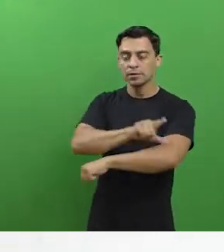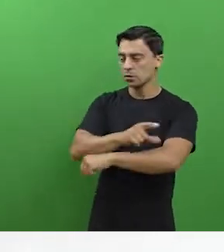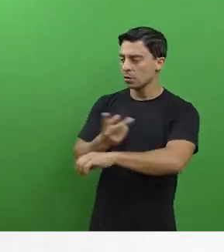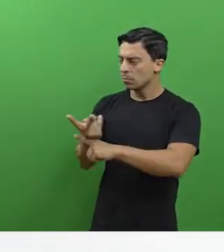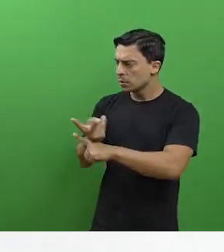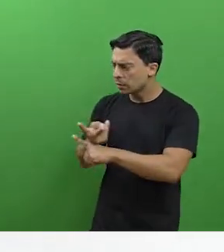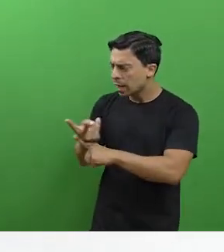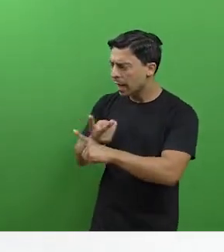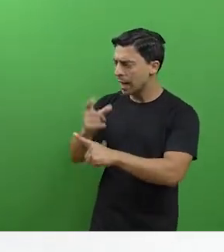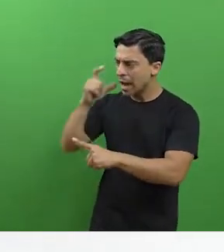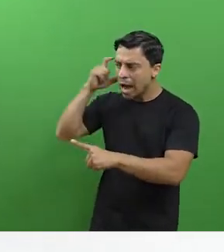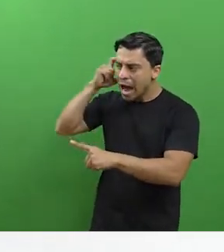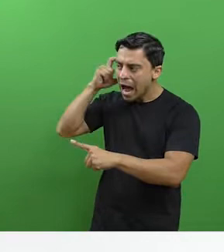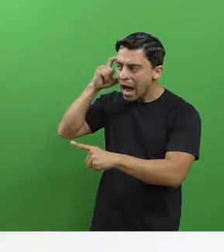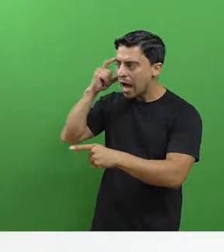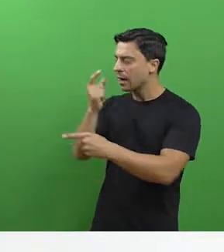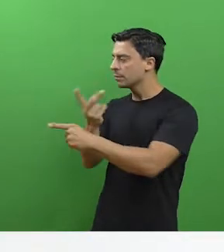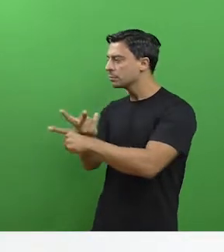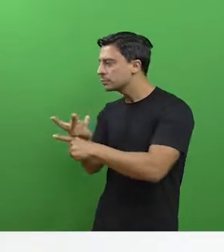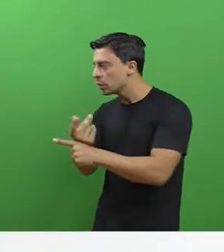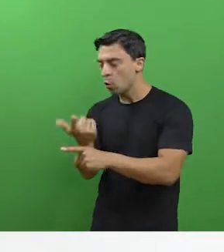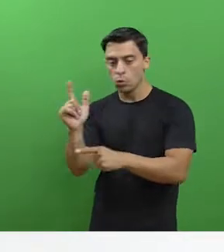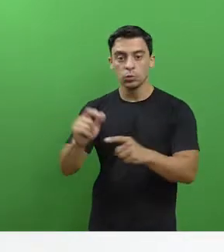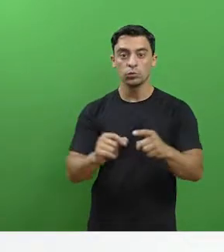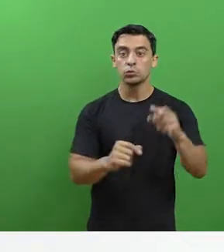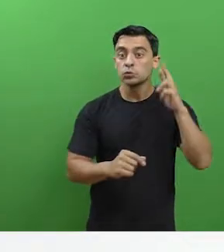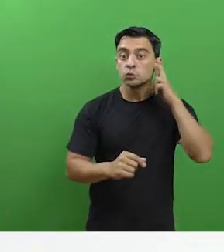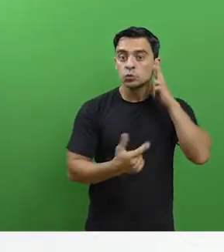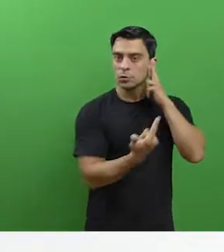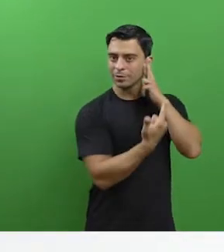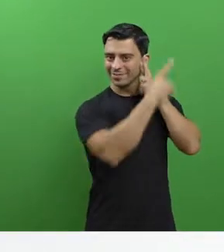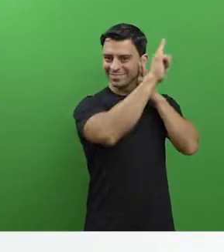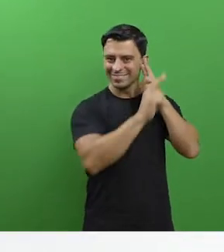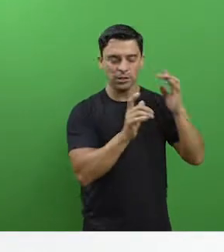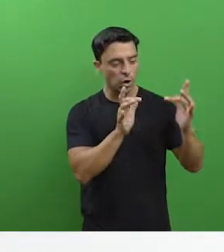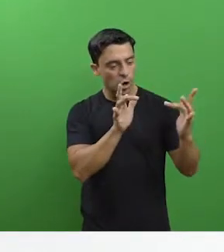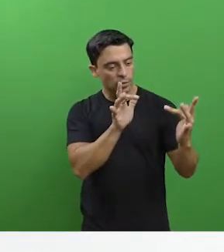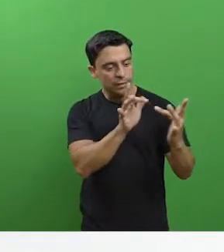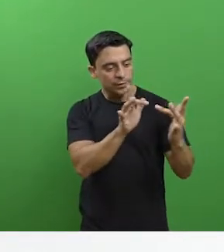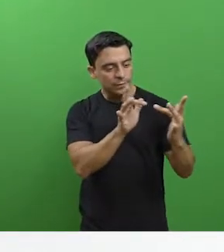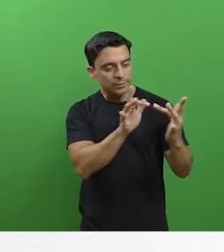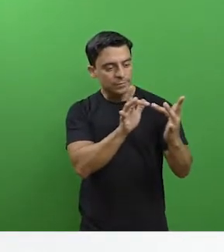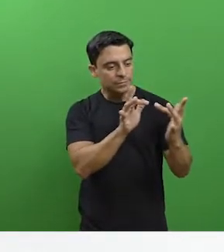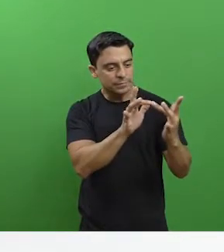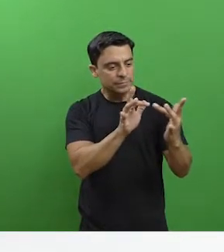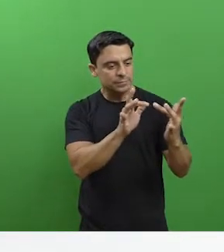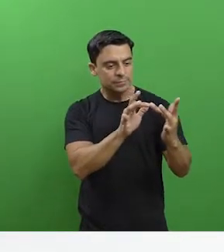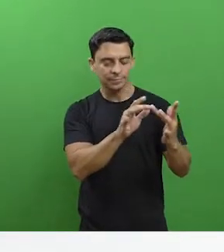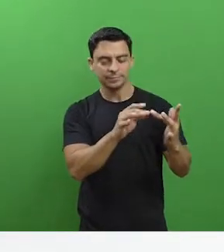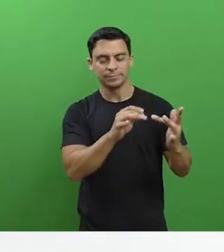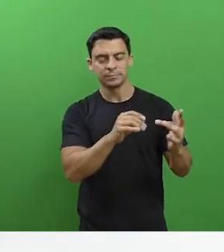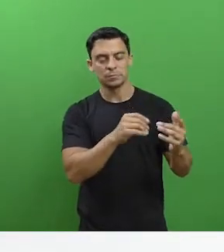ter contato com outros surdos. E o mais importante que eu acho assim, seria os próprios